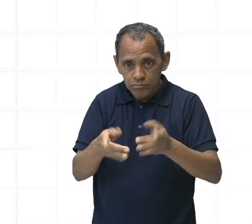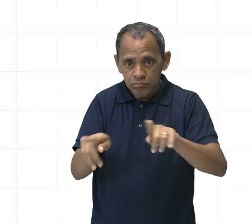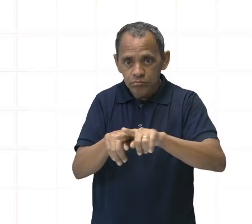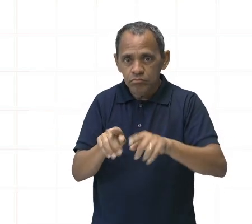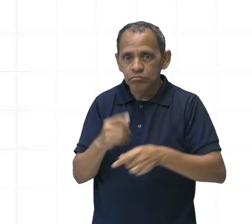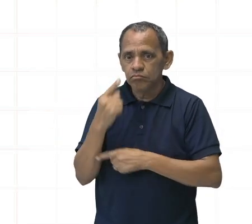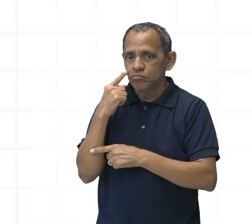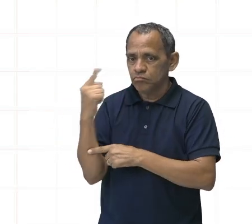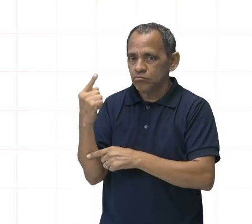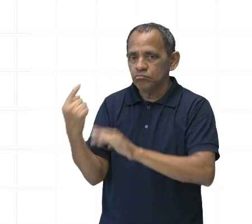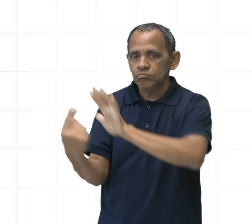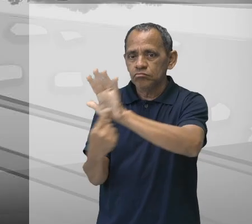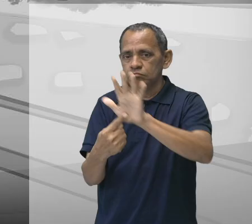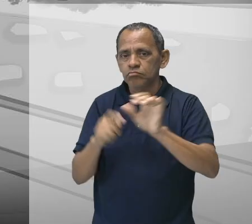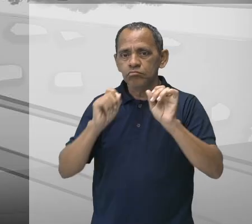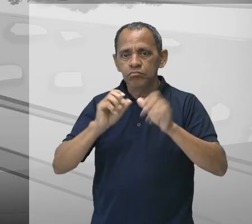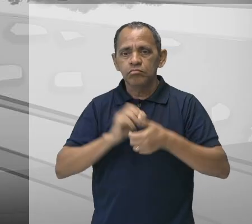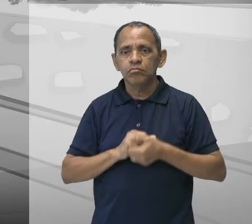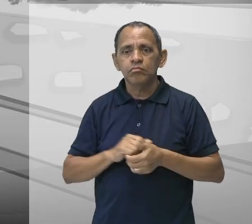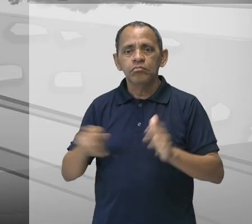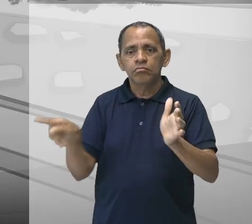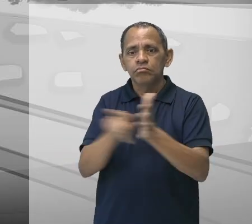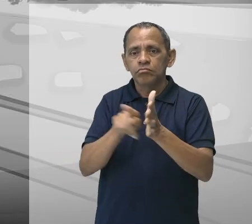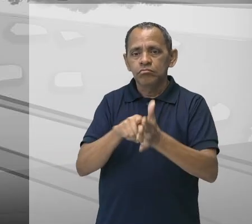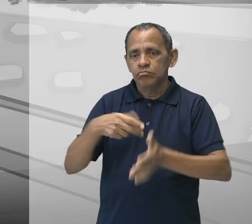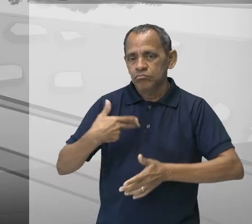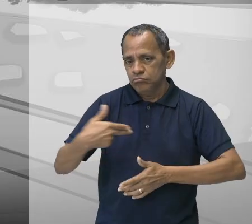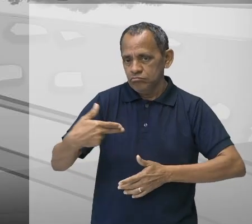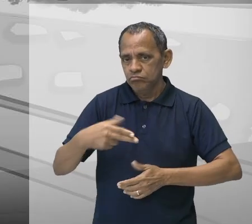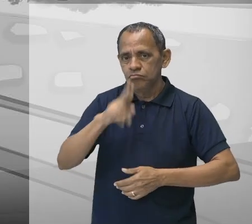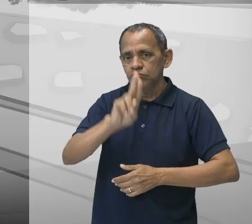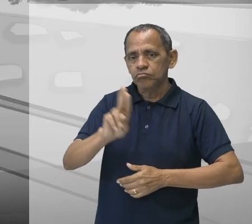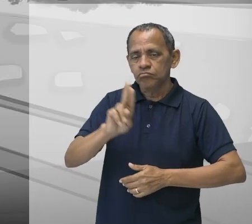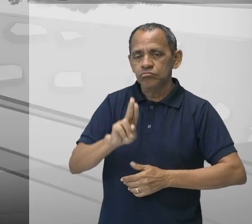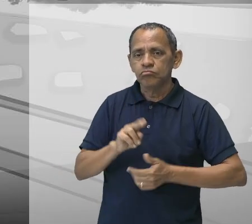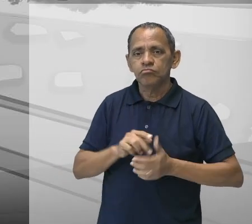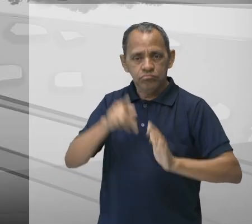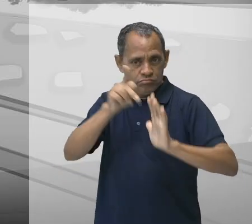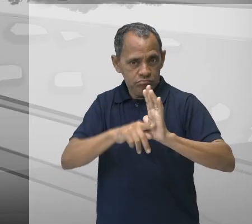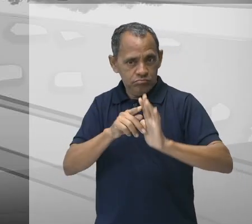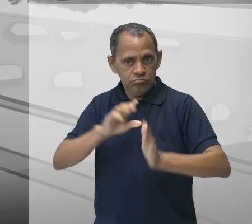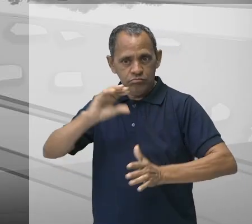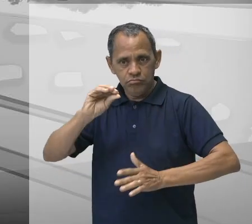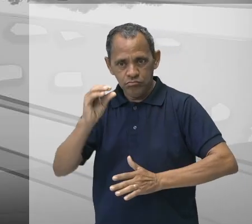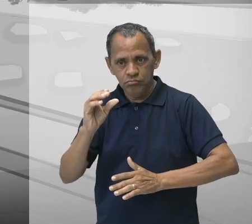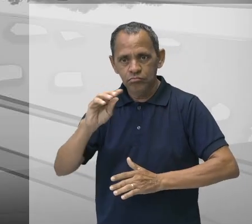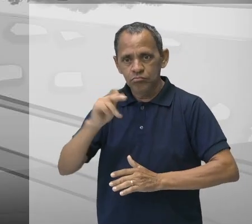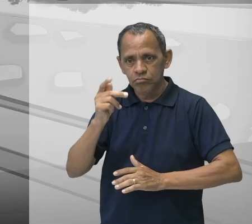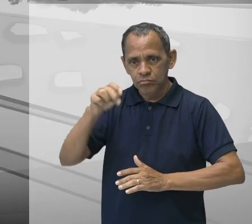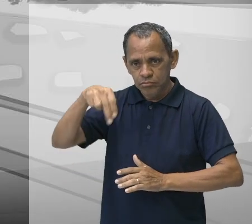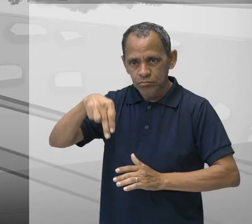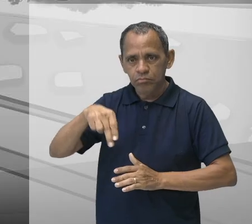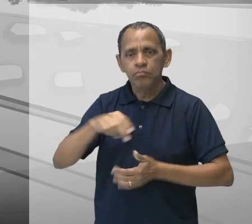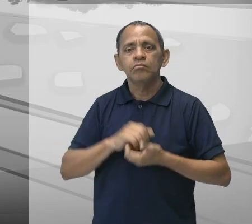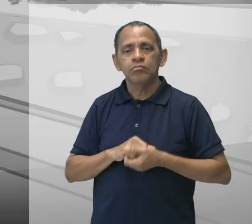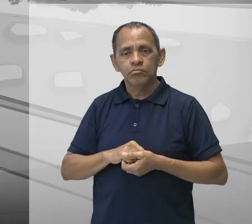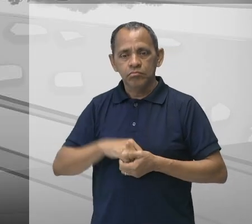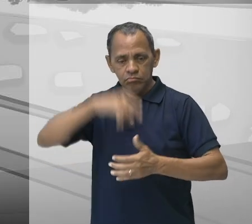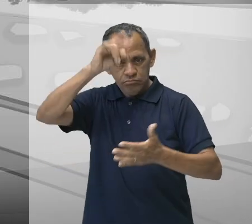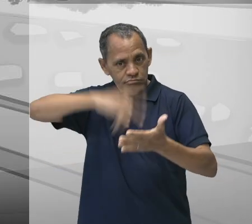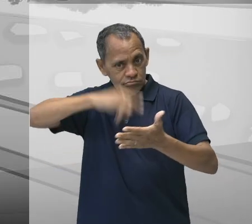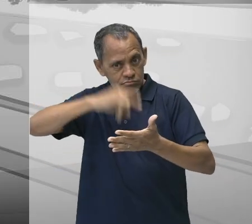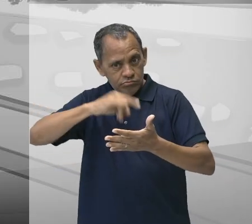E agora, mais uma vez, está do meu lado aqui, o próprio Getúlio Vargas, dessa vez, utilizou o plano